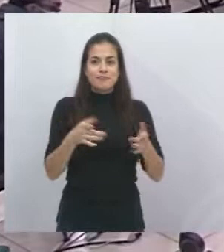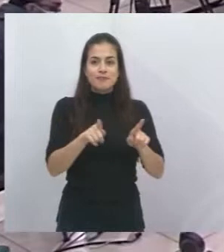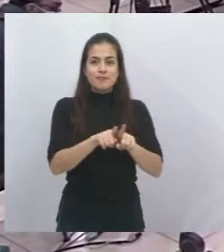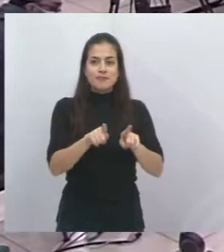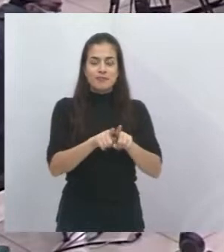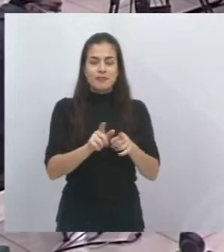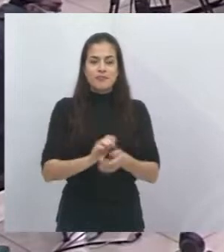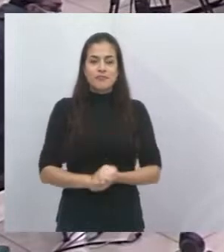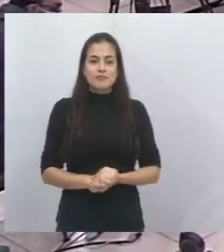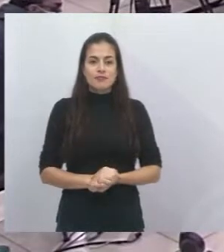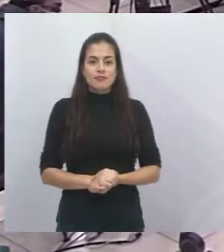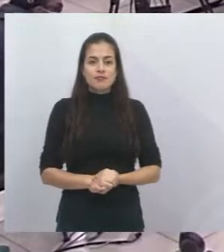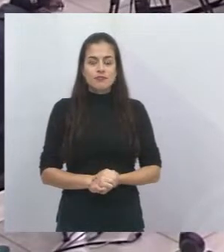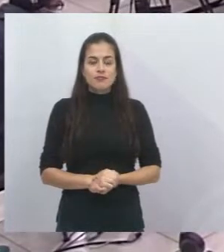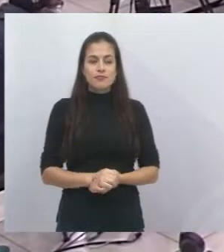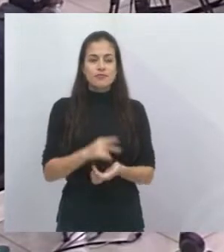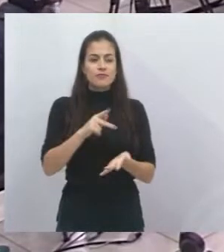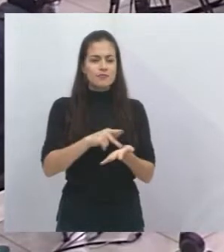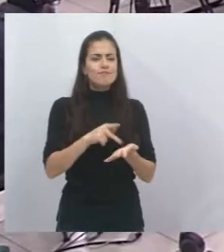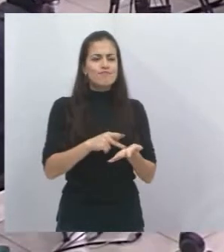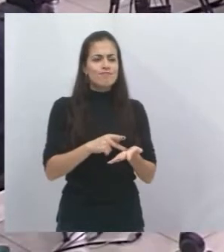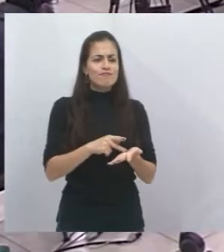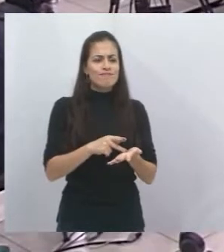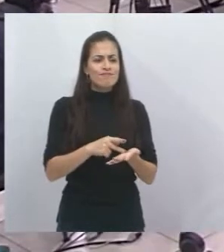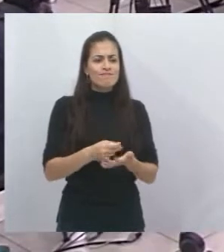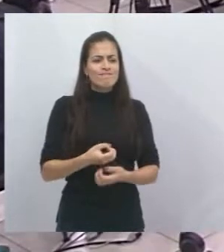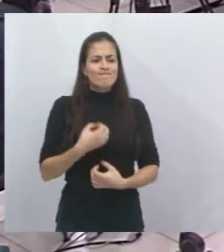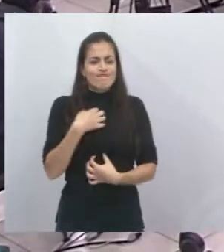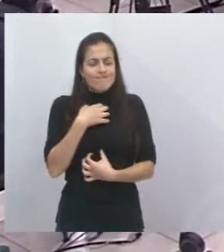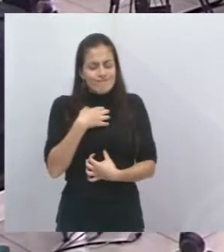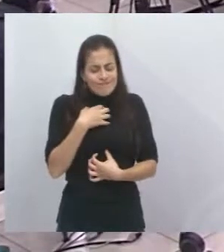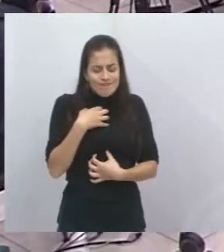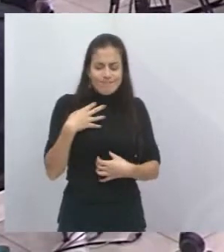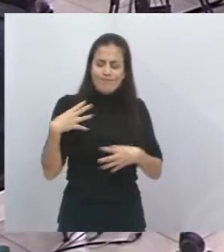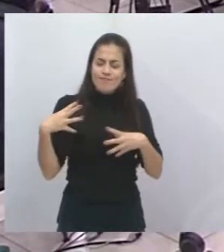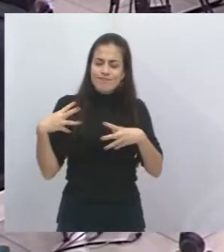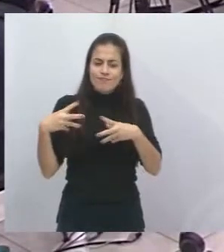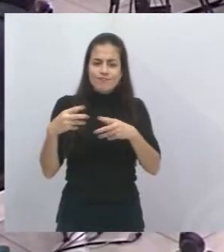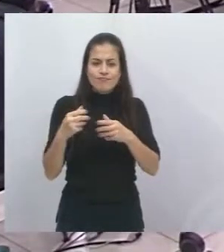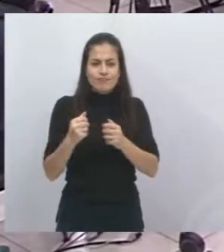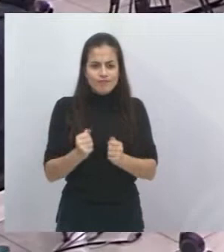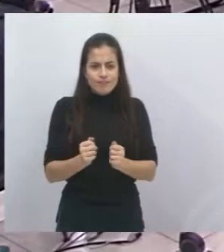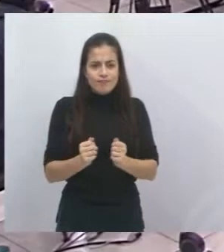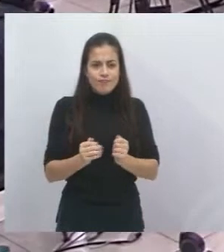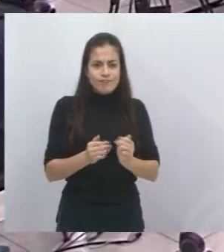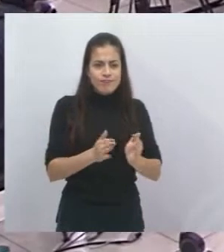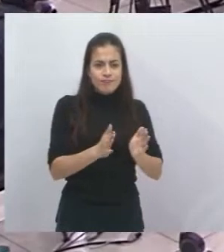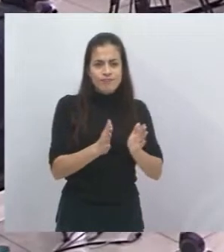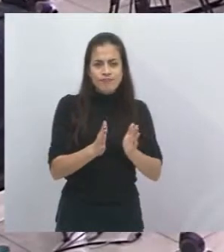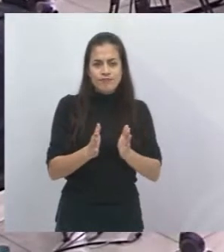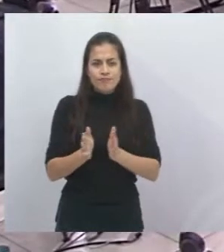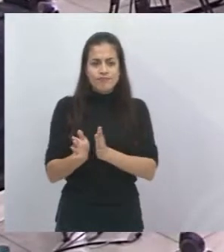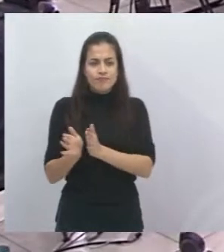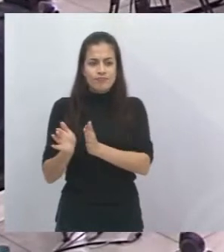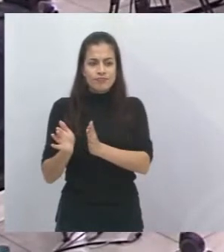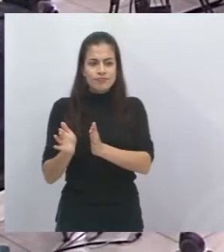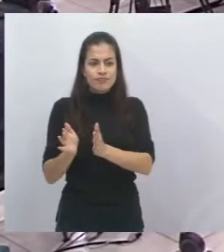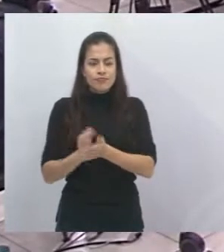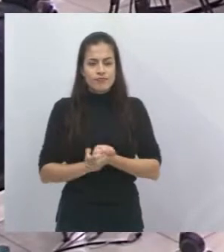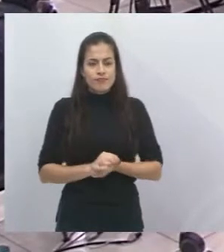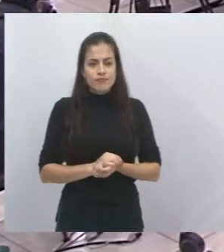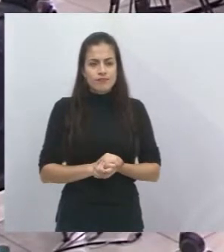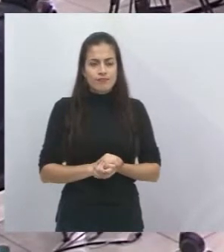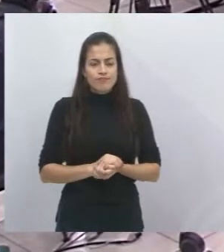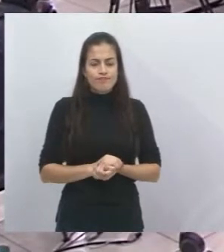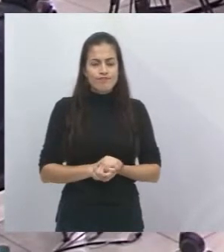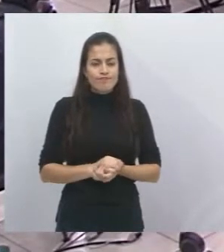Realmente gostaria de expressar aqui meu sentimento com relação a todos os caminhos, não é, que tomaram, né,